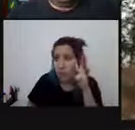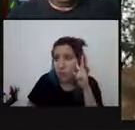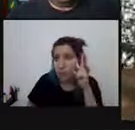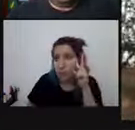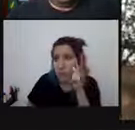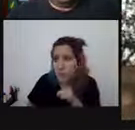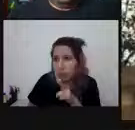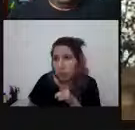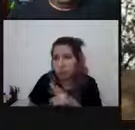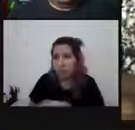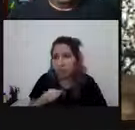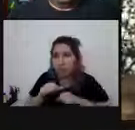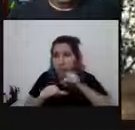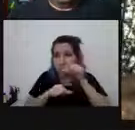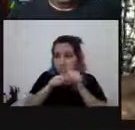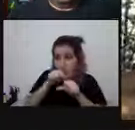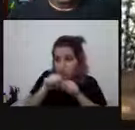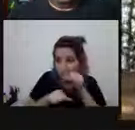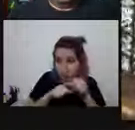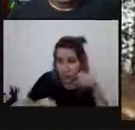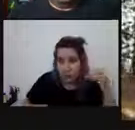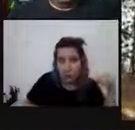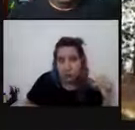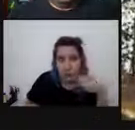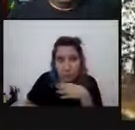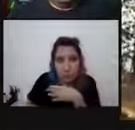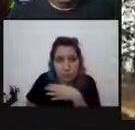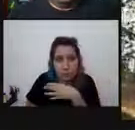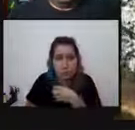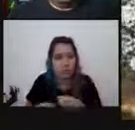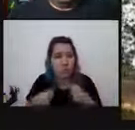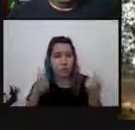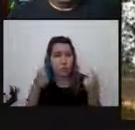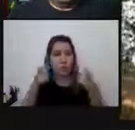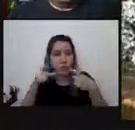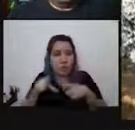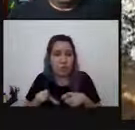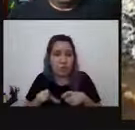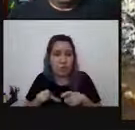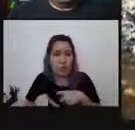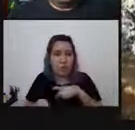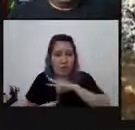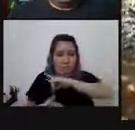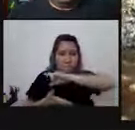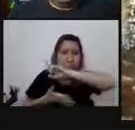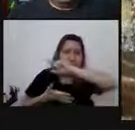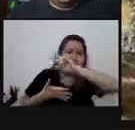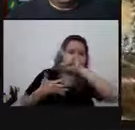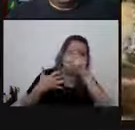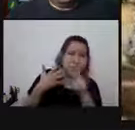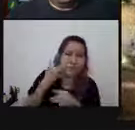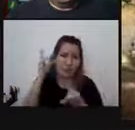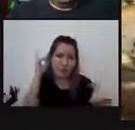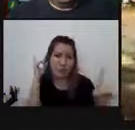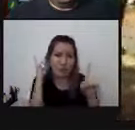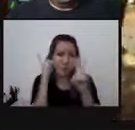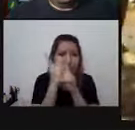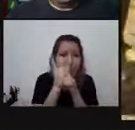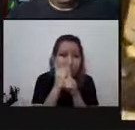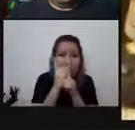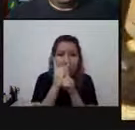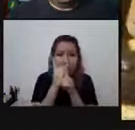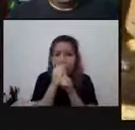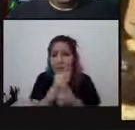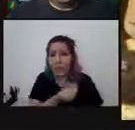de inovação, entendendo que aqui é um sítio arqueológico que tem muita coisa ainda para ser descoberta da história de São